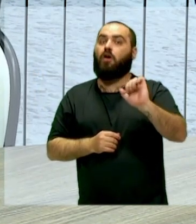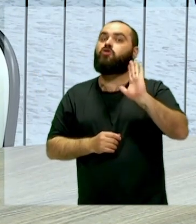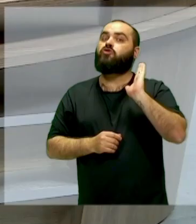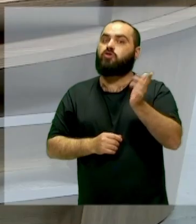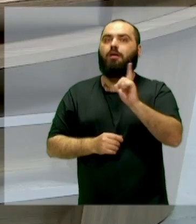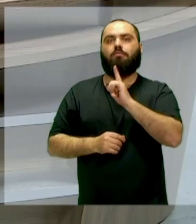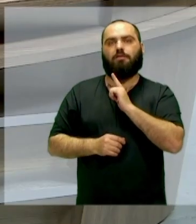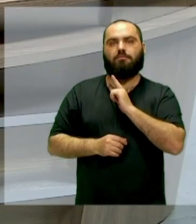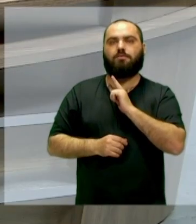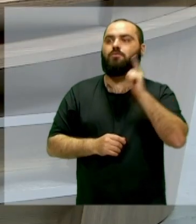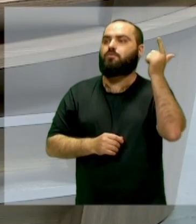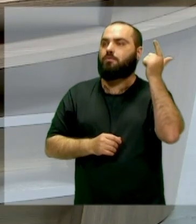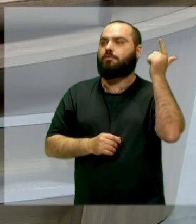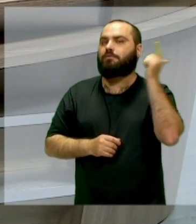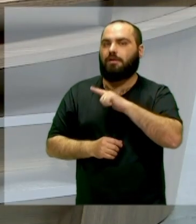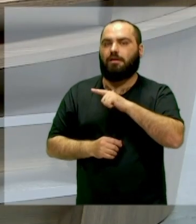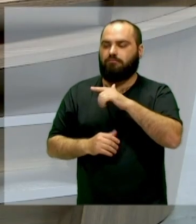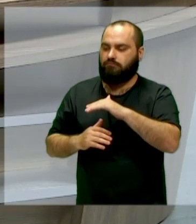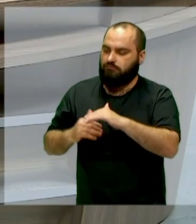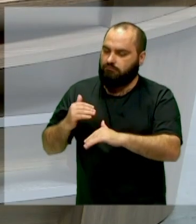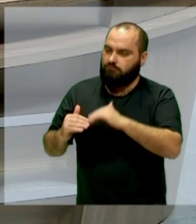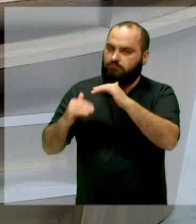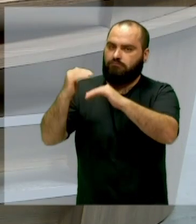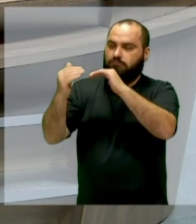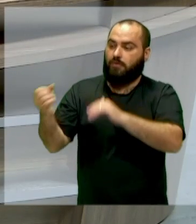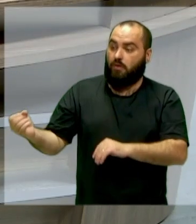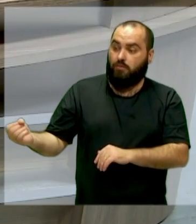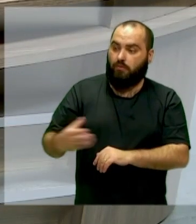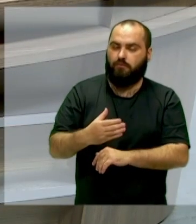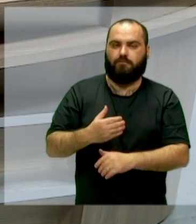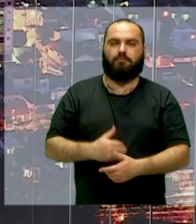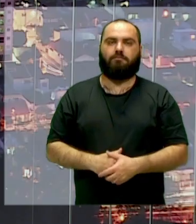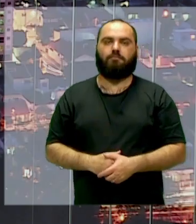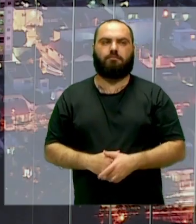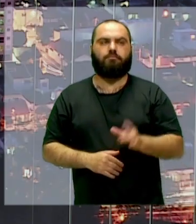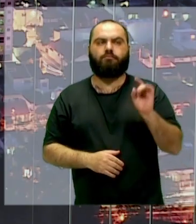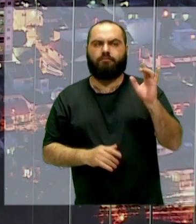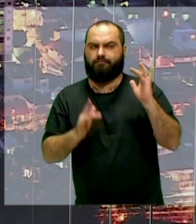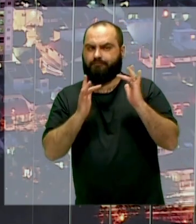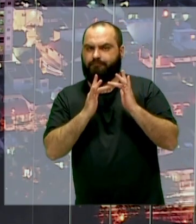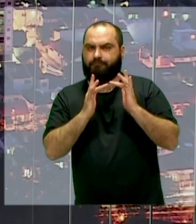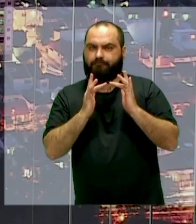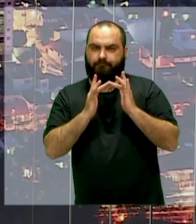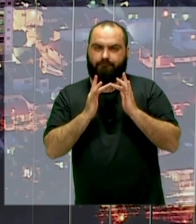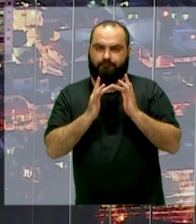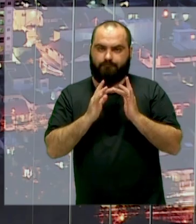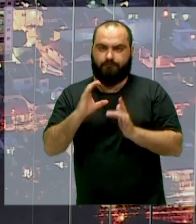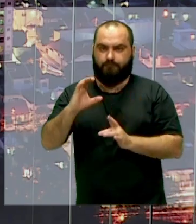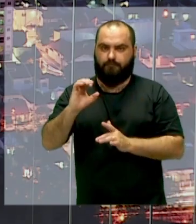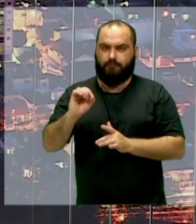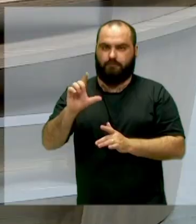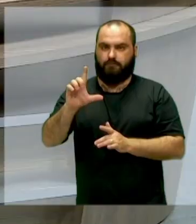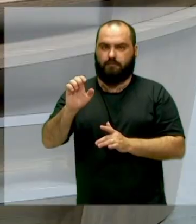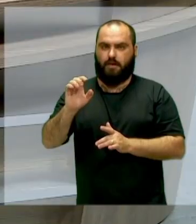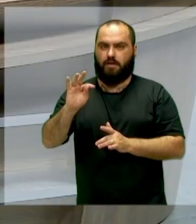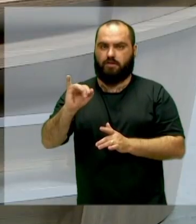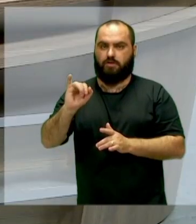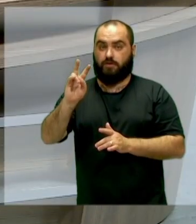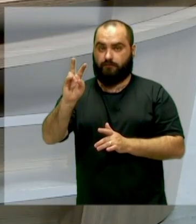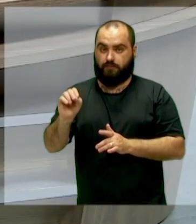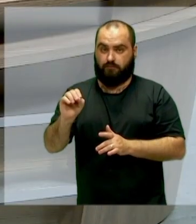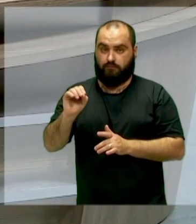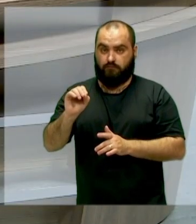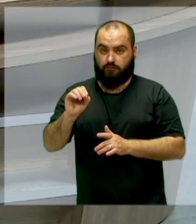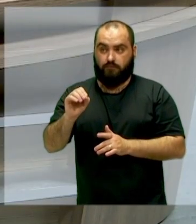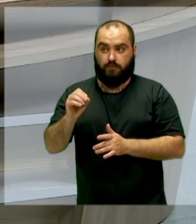consegue dar as Matriz para iniciar os novos minhocários você se entrar em contato por exemplo com a coletivo vocês têm como direcionar